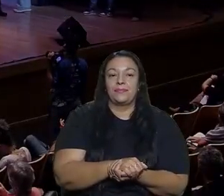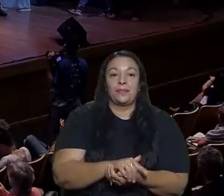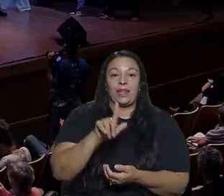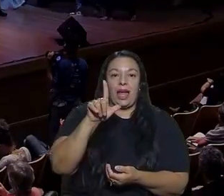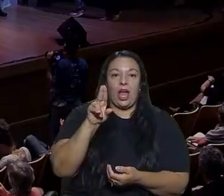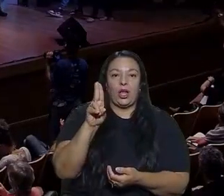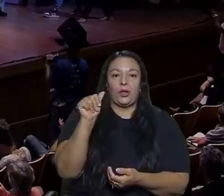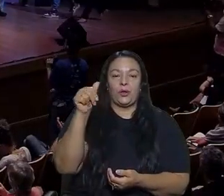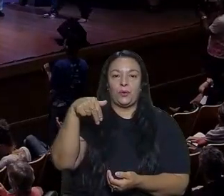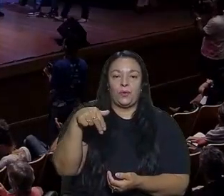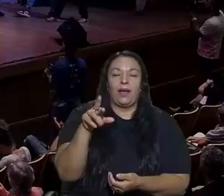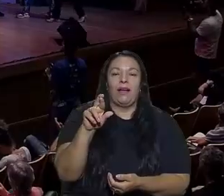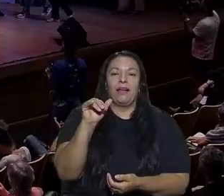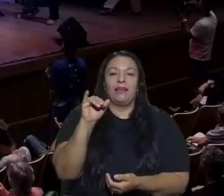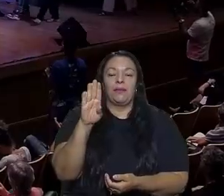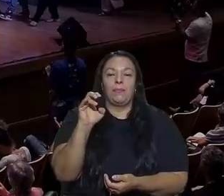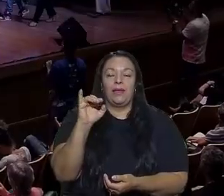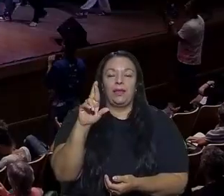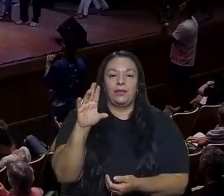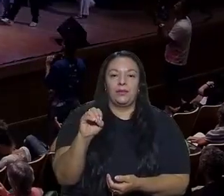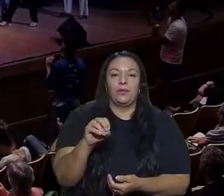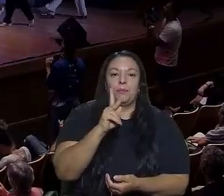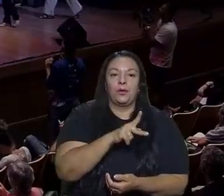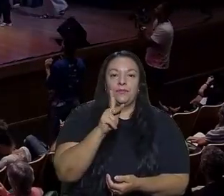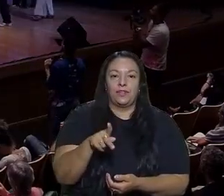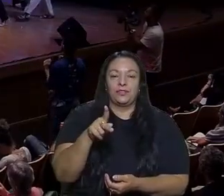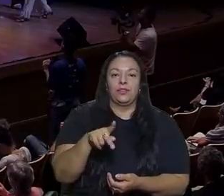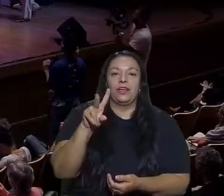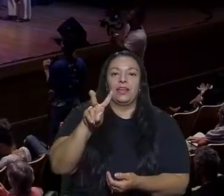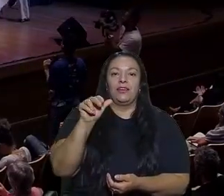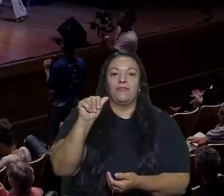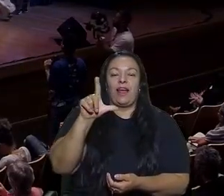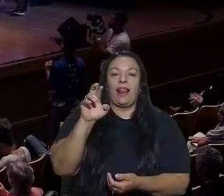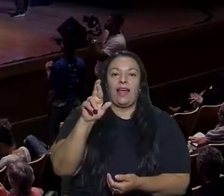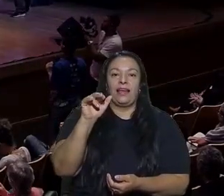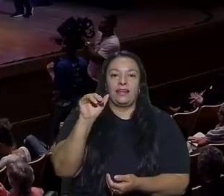Luan Ribeiro, sua professora Valéria e a professora assistente Esther.